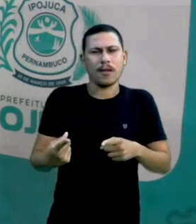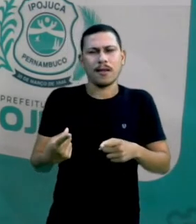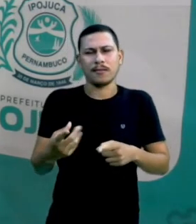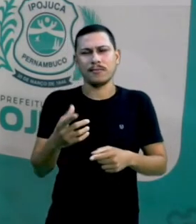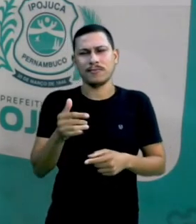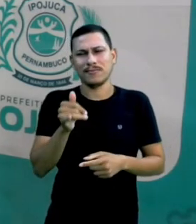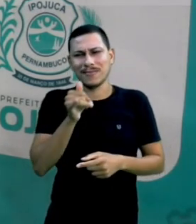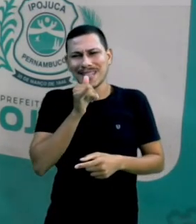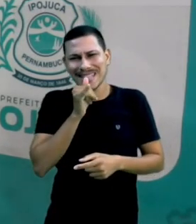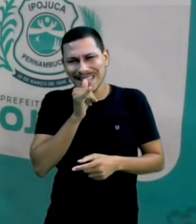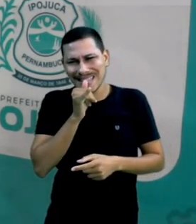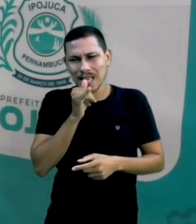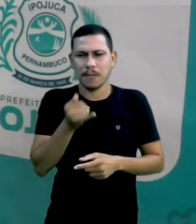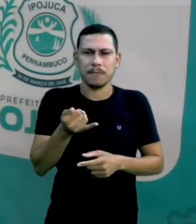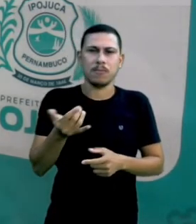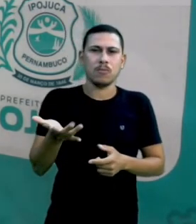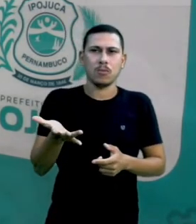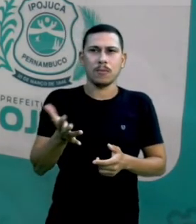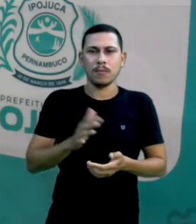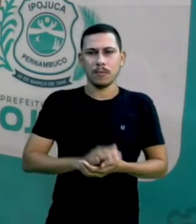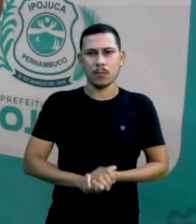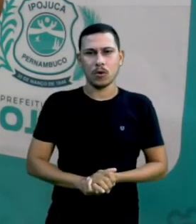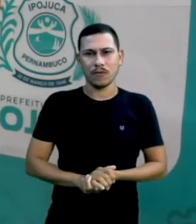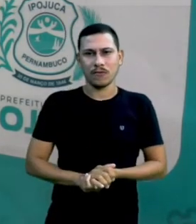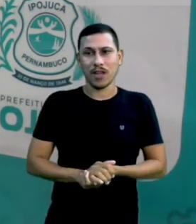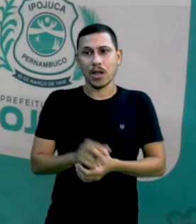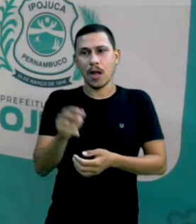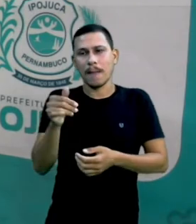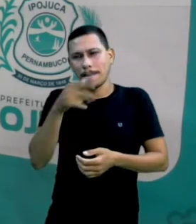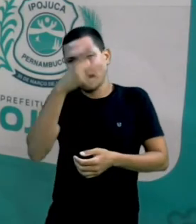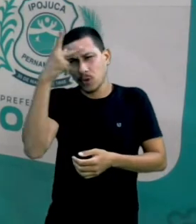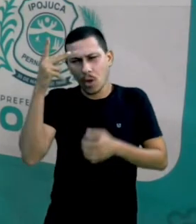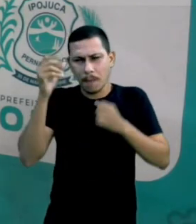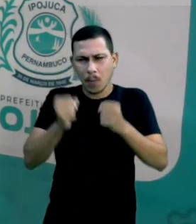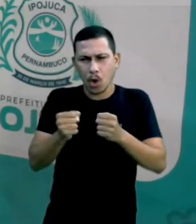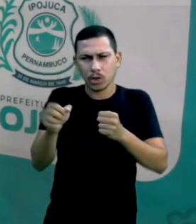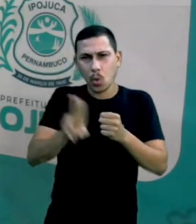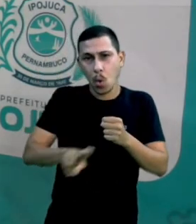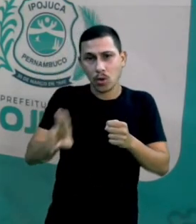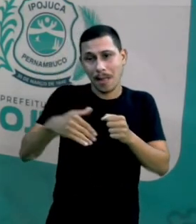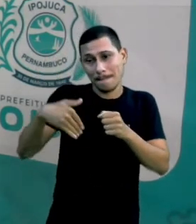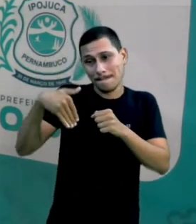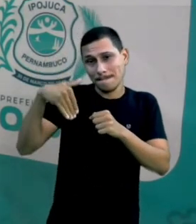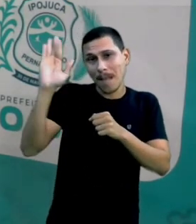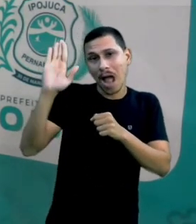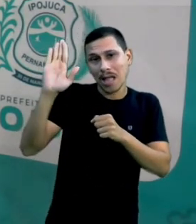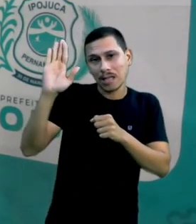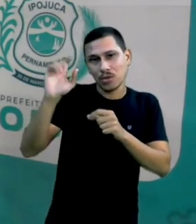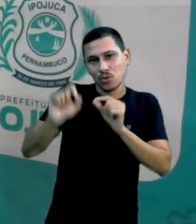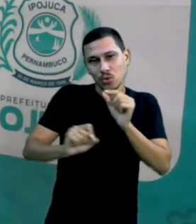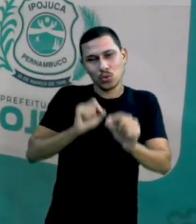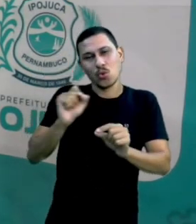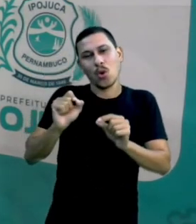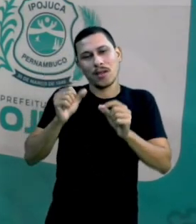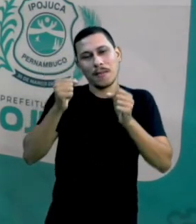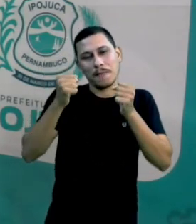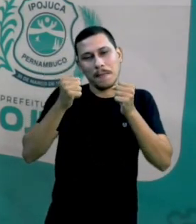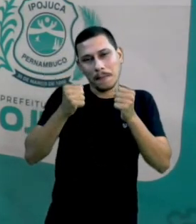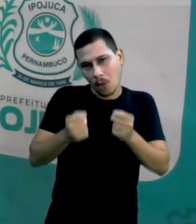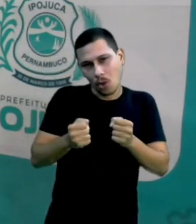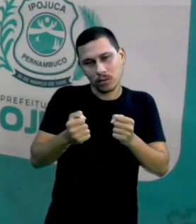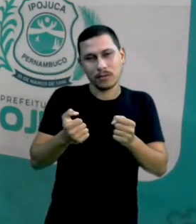melhor, ele vai exceder a utilização desses nutrientes,